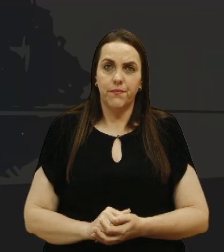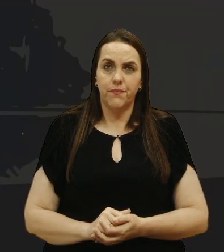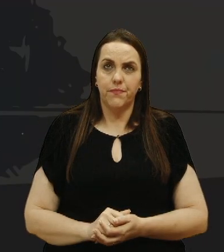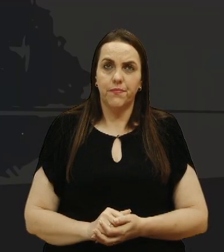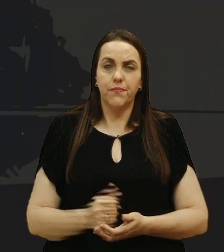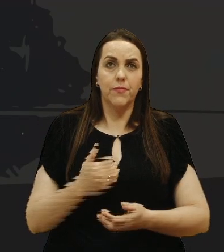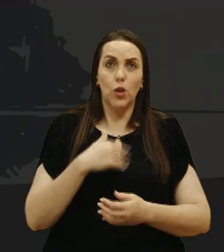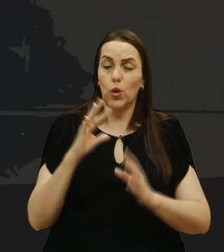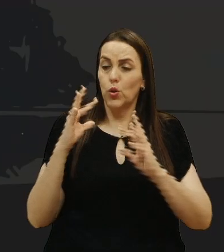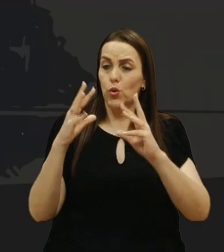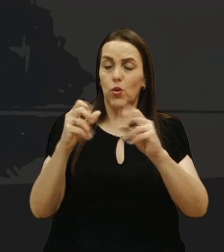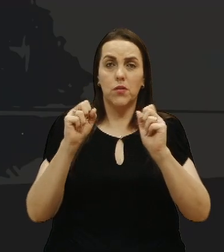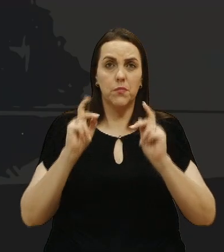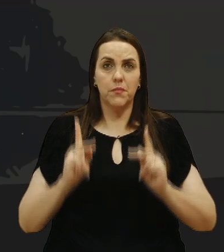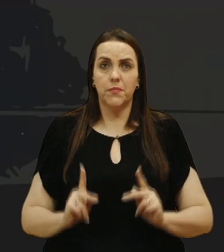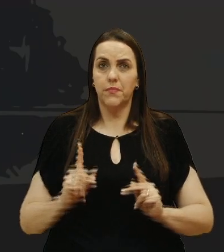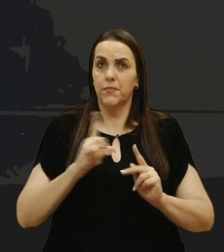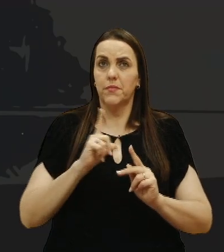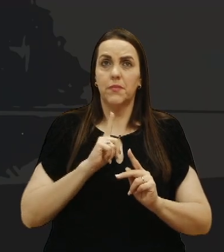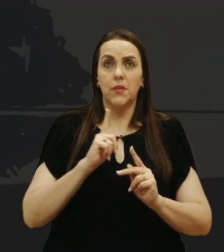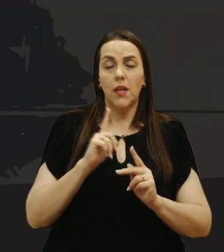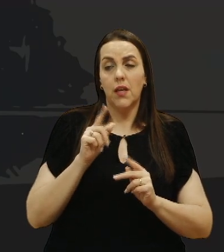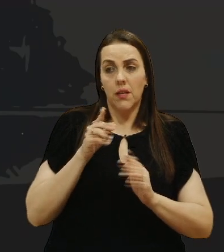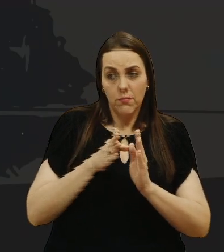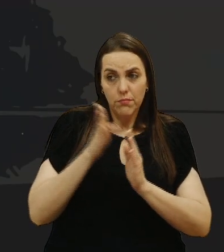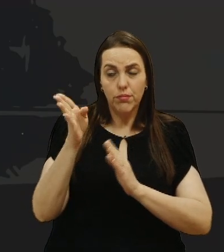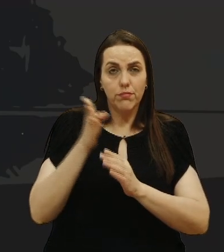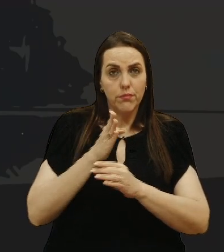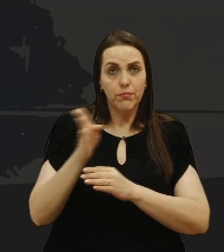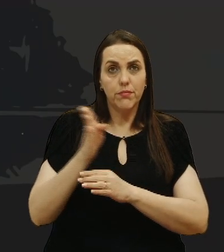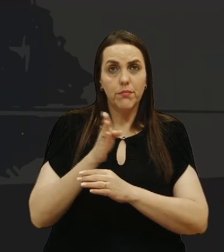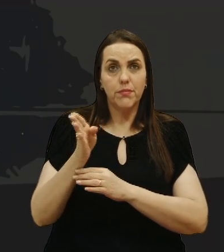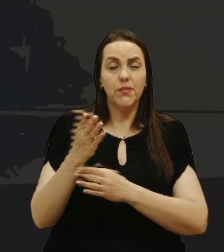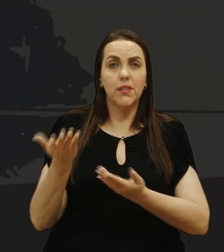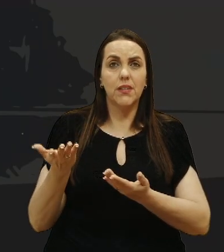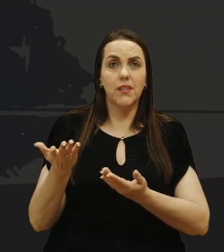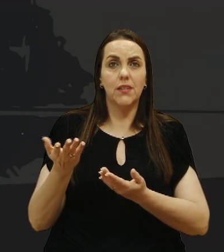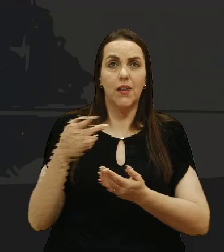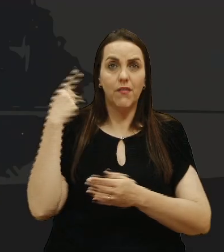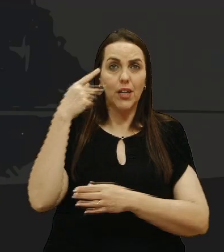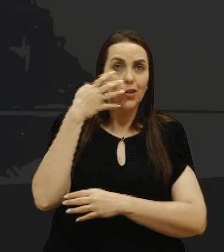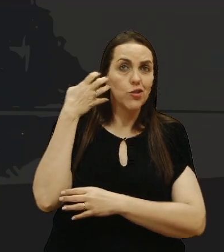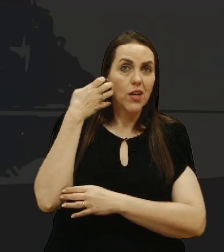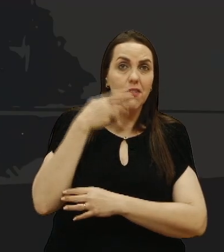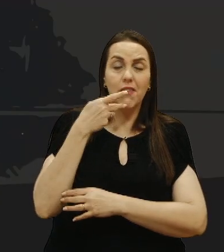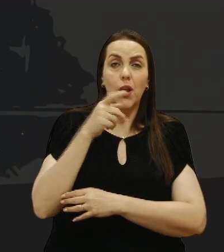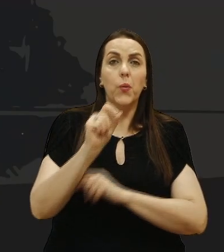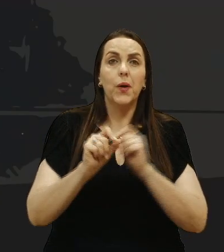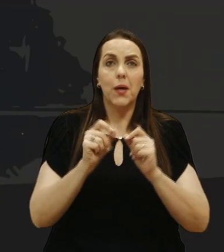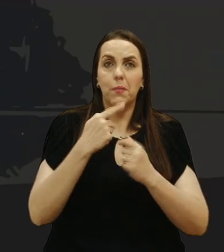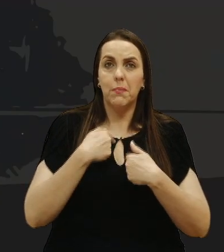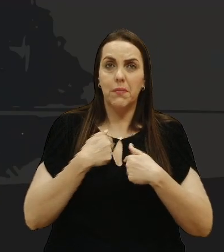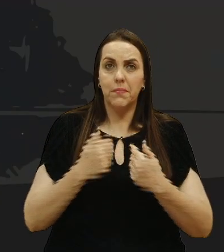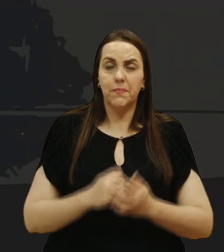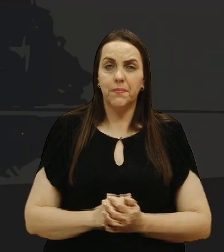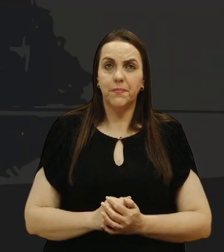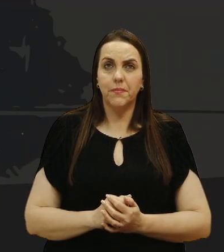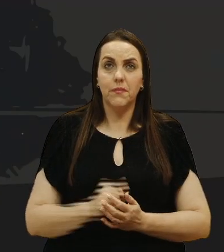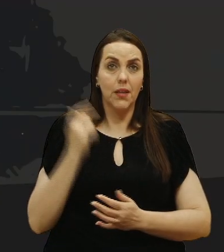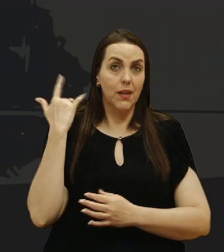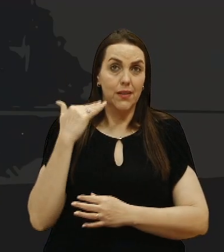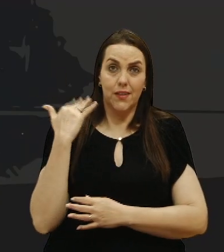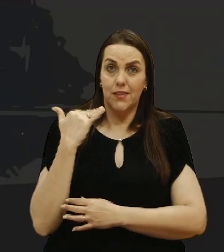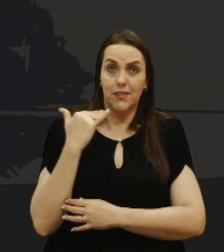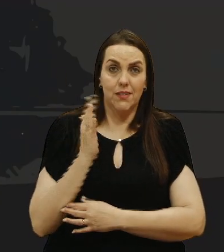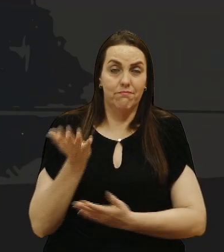Todas as pessoas que a gente tem enviado lá, vereador Jack, as pessoas saem de lá me disseram o seguinte: Andressa,